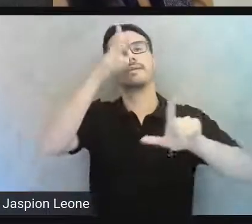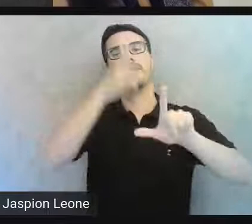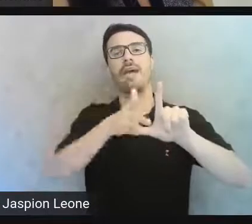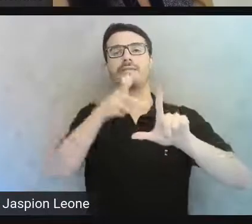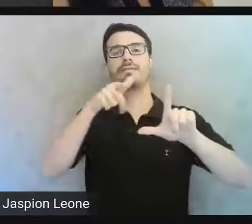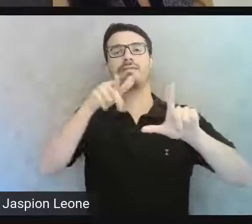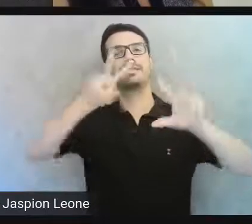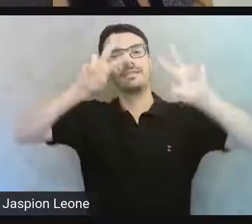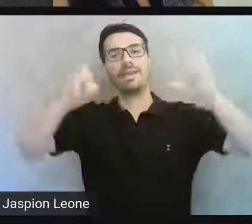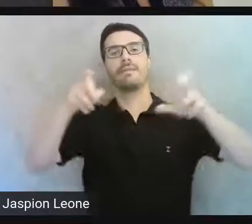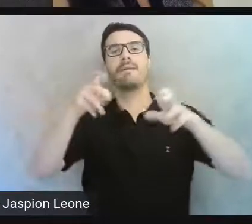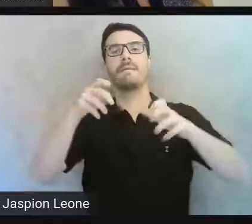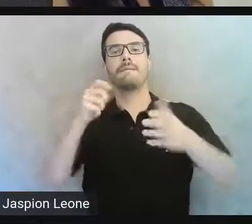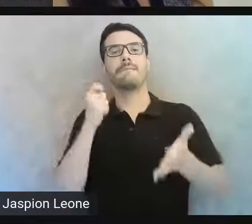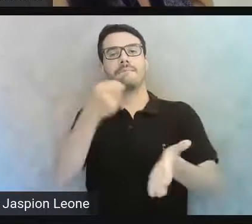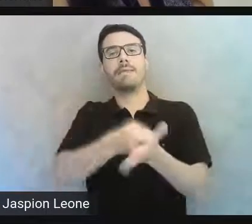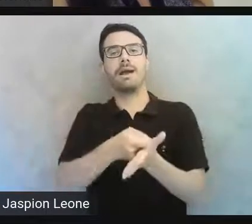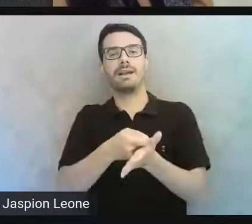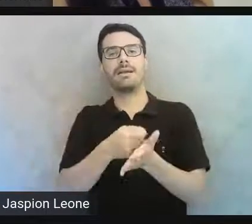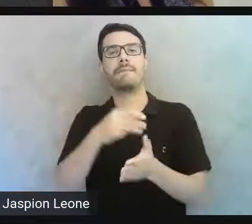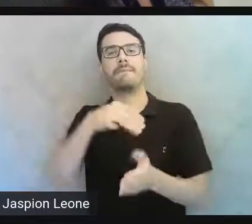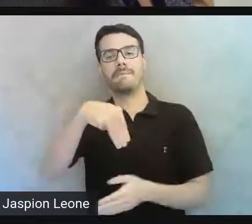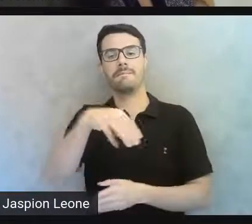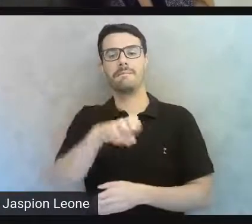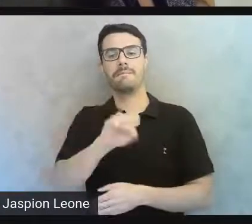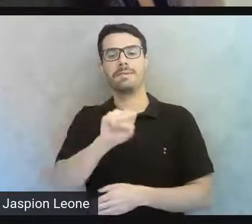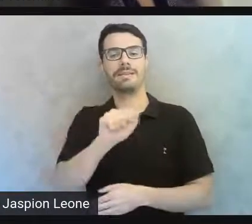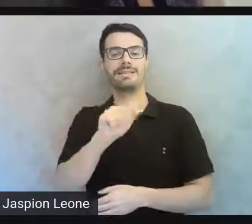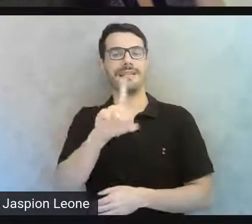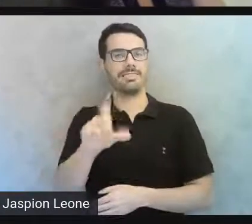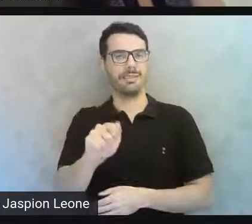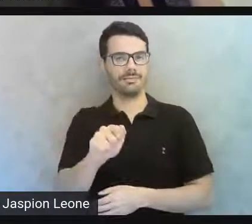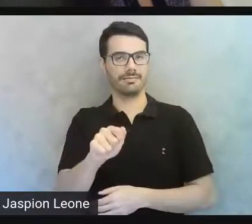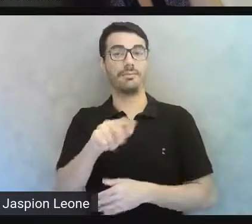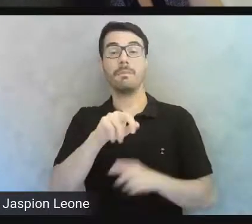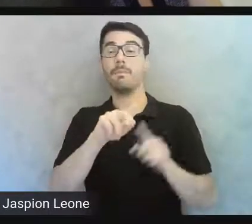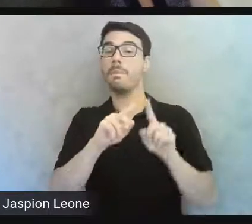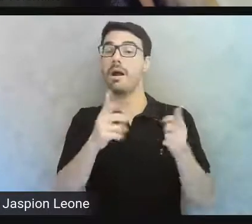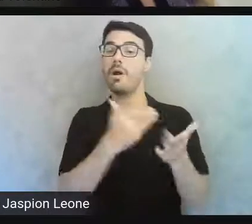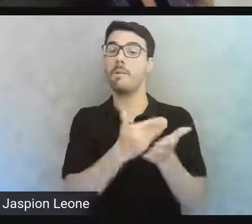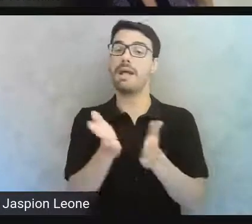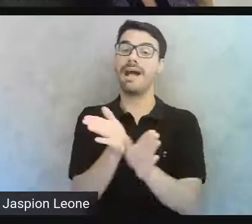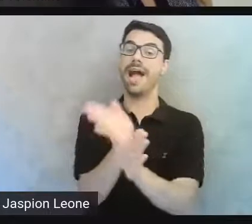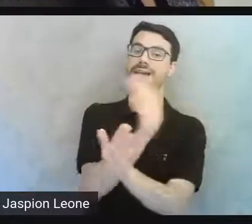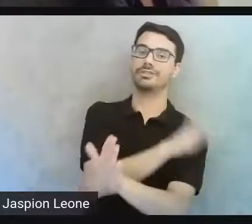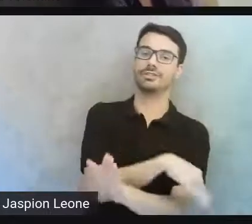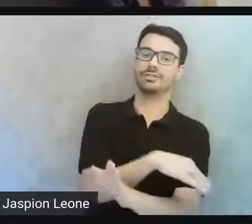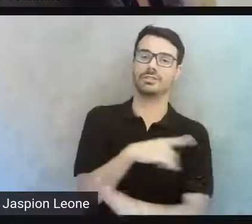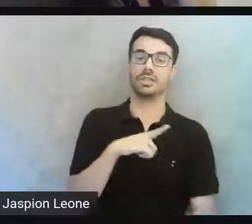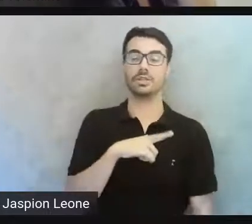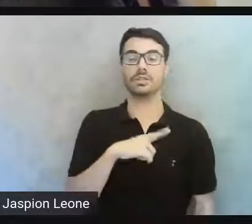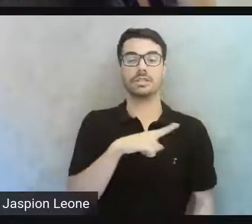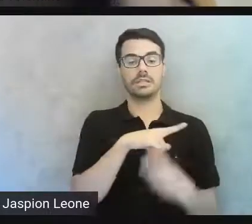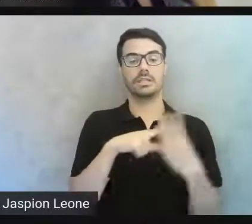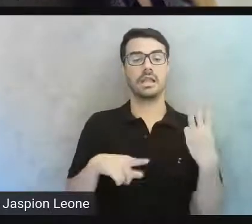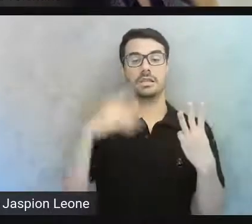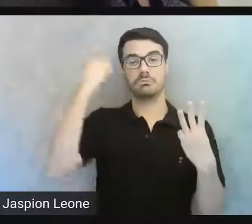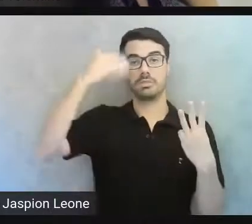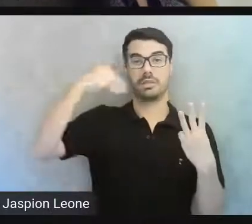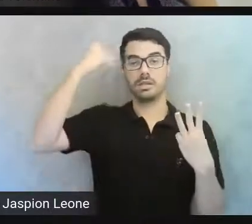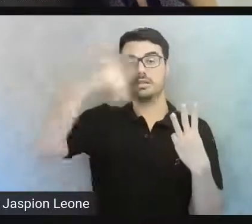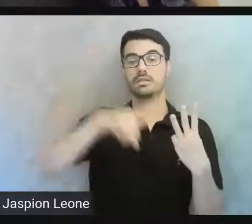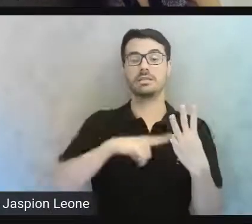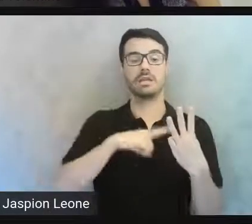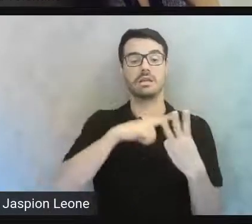isso, com certeza. Muitas dúvidas. Mas a gente começa por aí, tá? A gente começa... Aqui em casa eu fiz 3 experimentos, né? Porque eu tenho 3